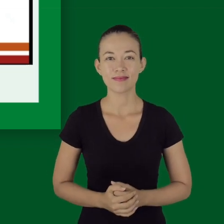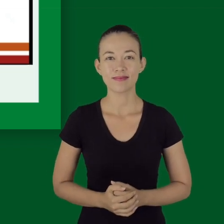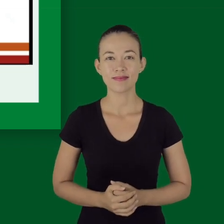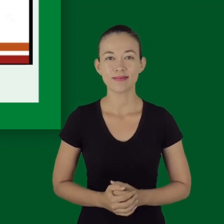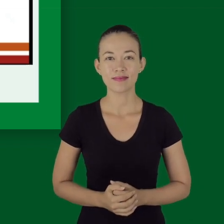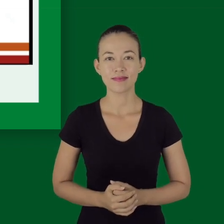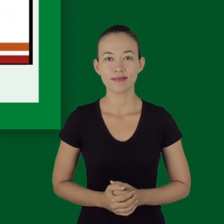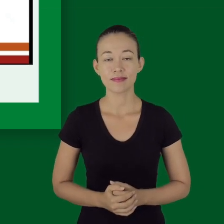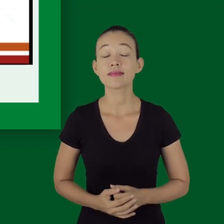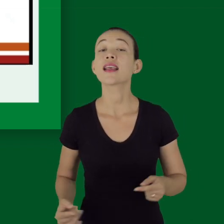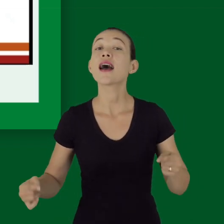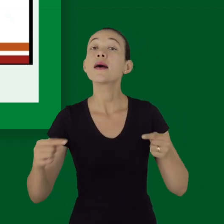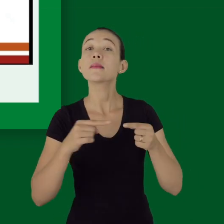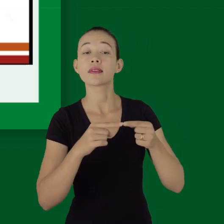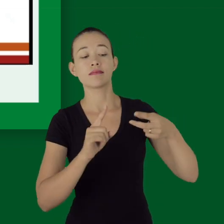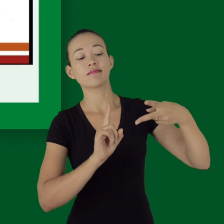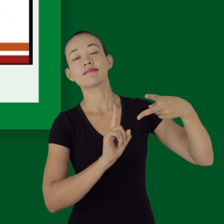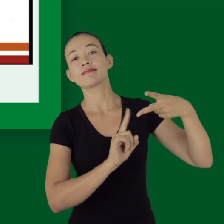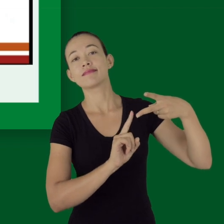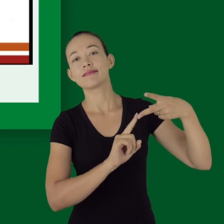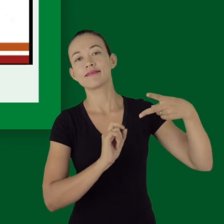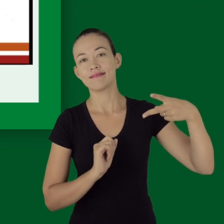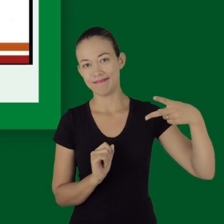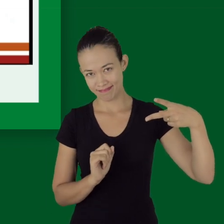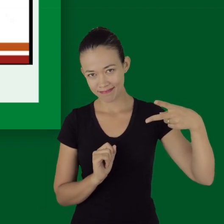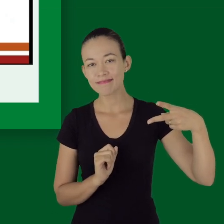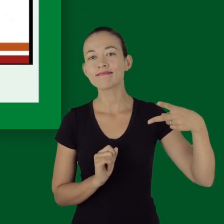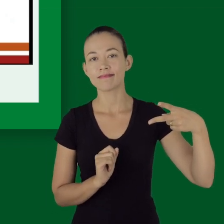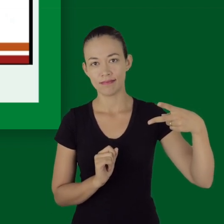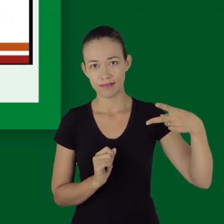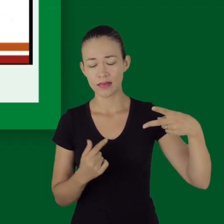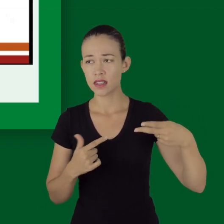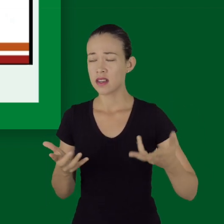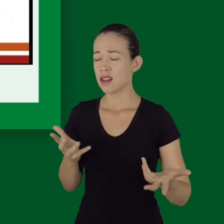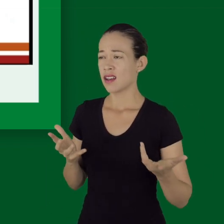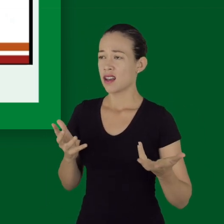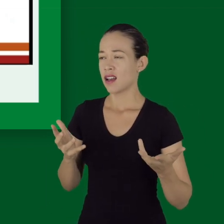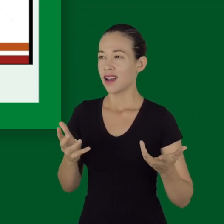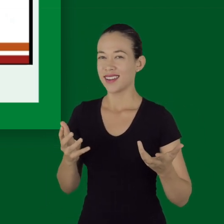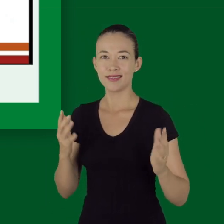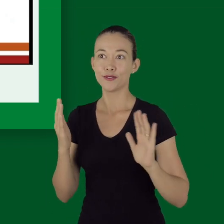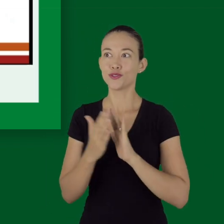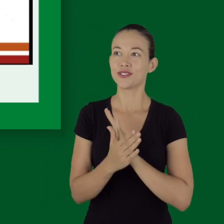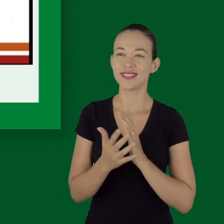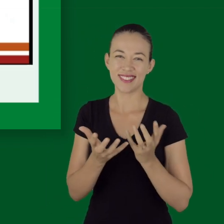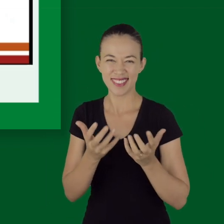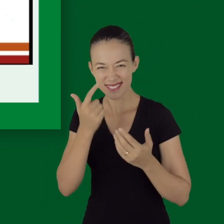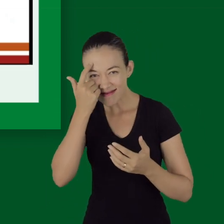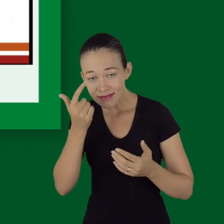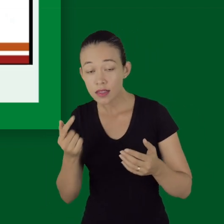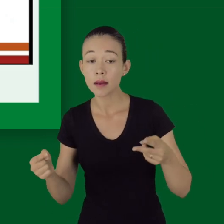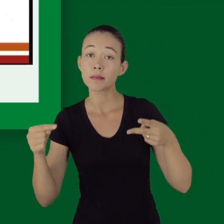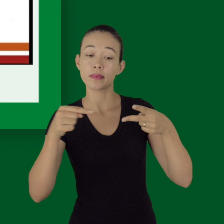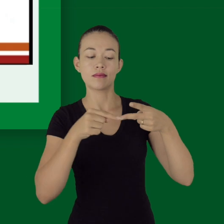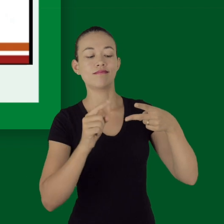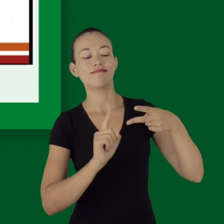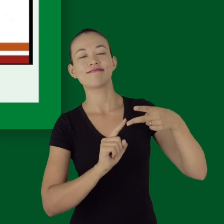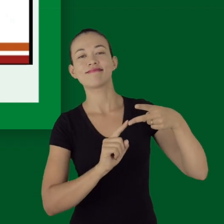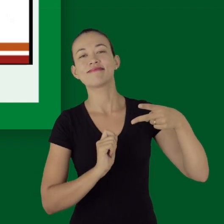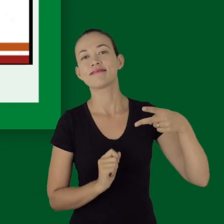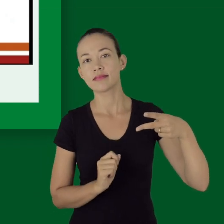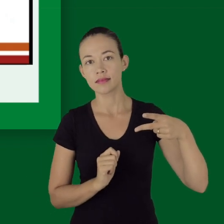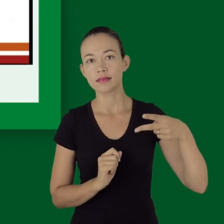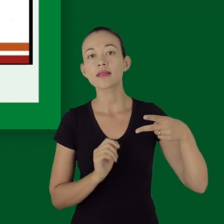respostas que vão me gerar essa intensidade, eu estou lidando diretamente com o sistema simpático. E a gente diz que a resposta